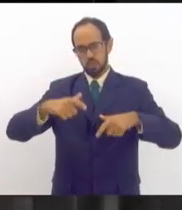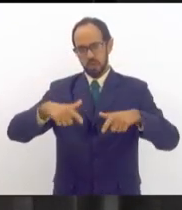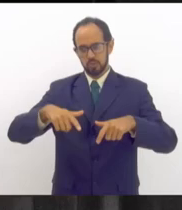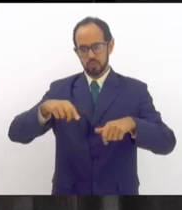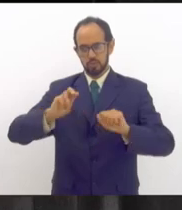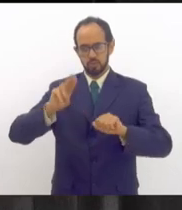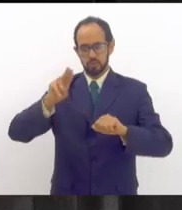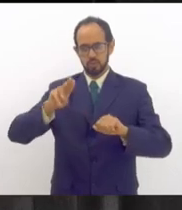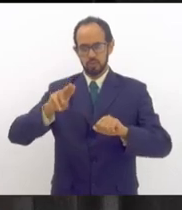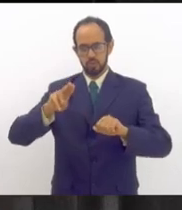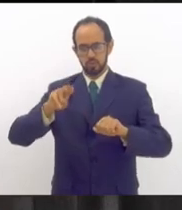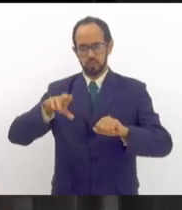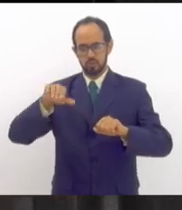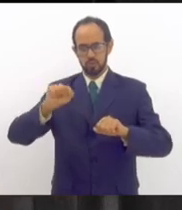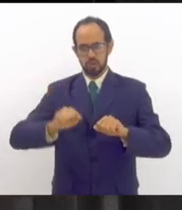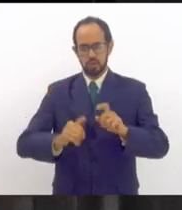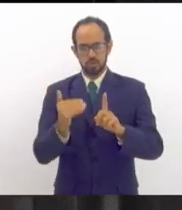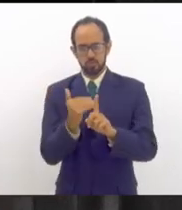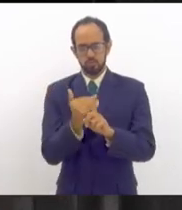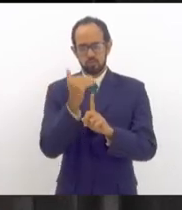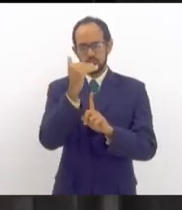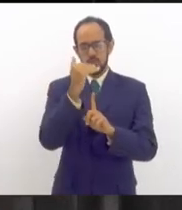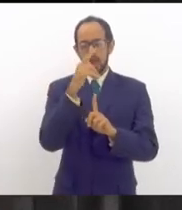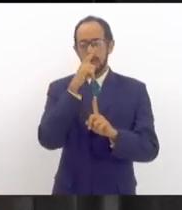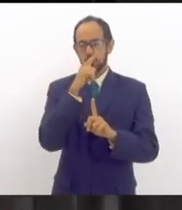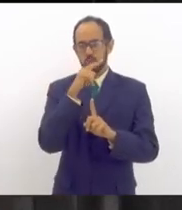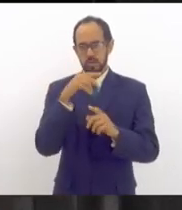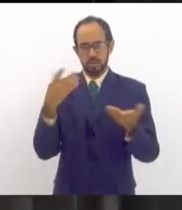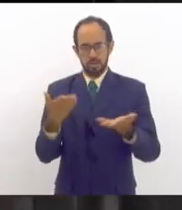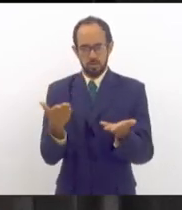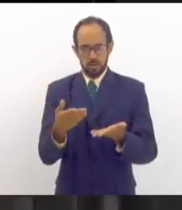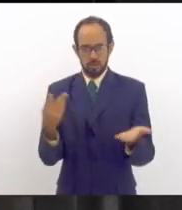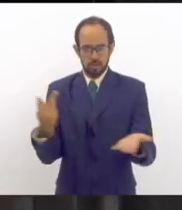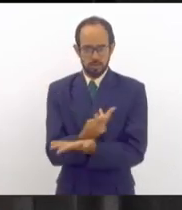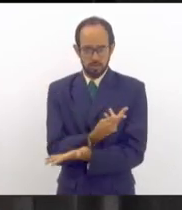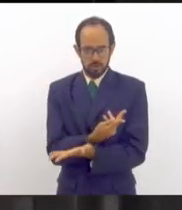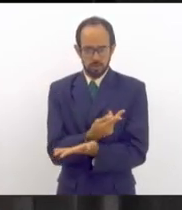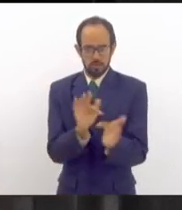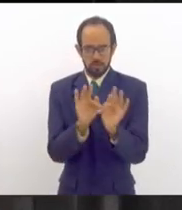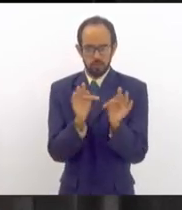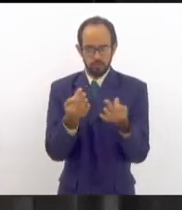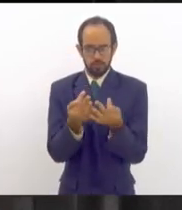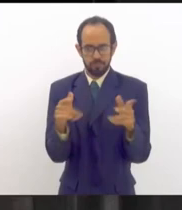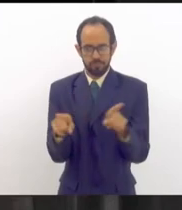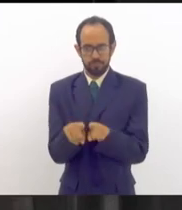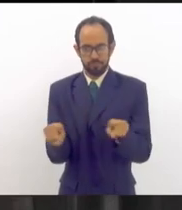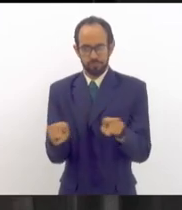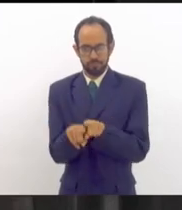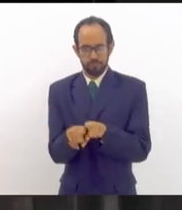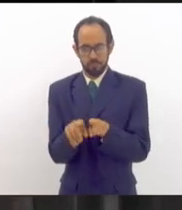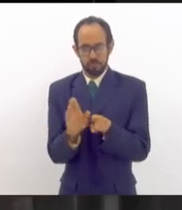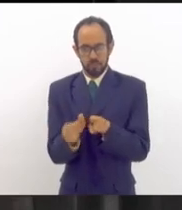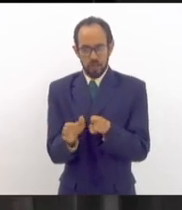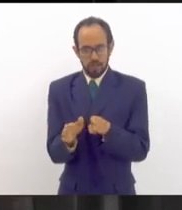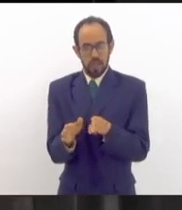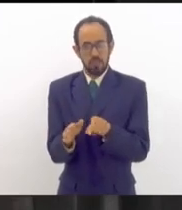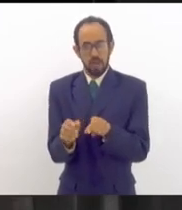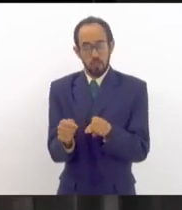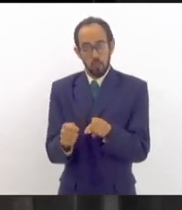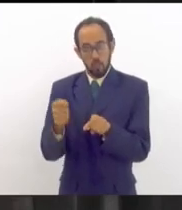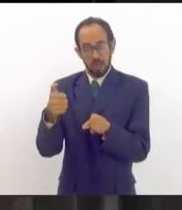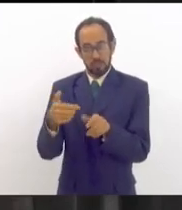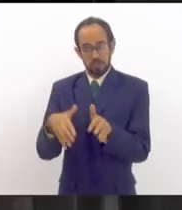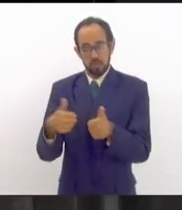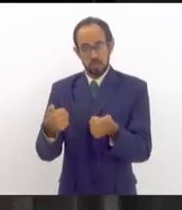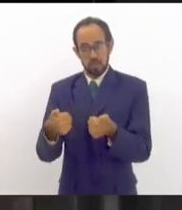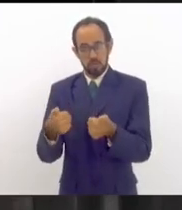é alagamentos e agora está tendo também e de famílias que já estavam se recuperando de uma tragédia e